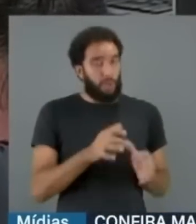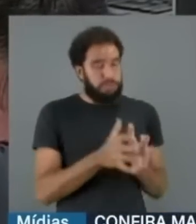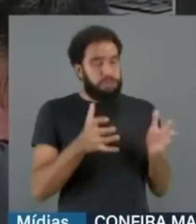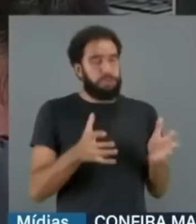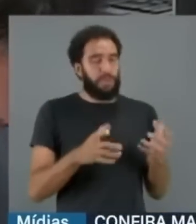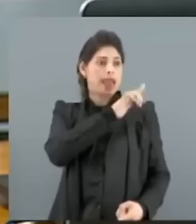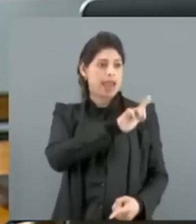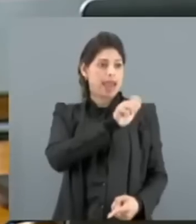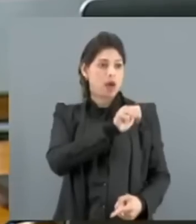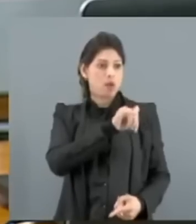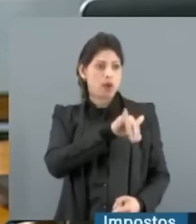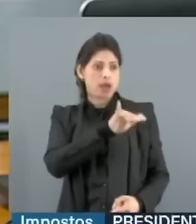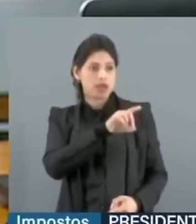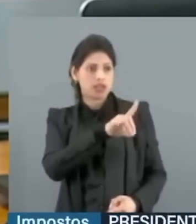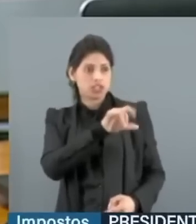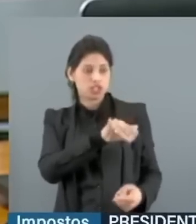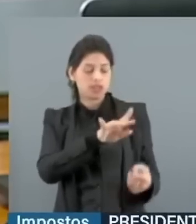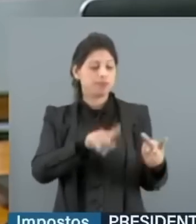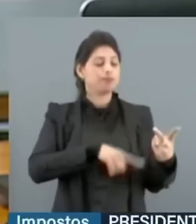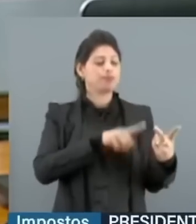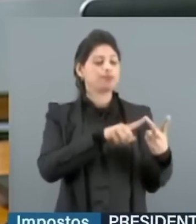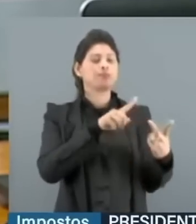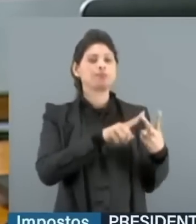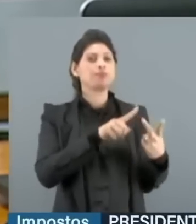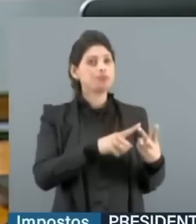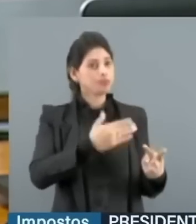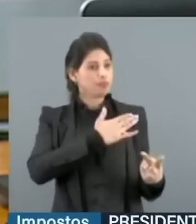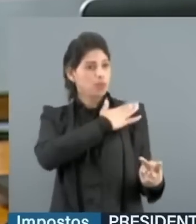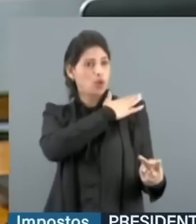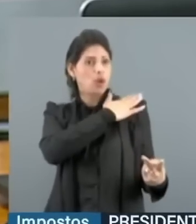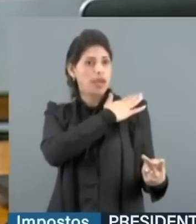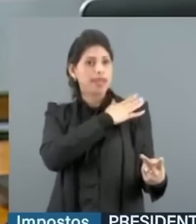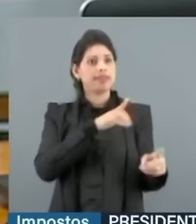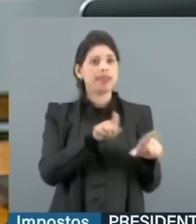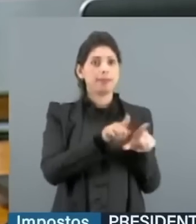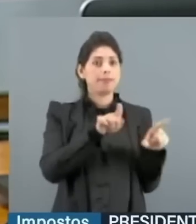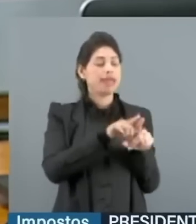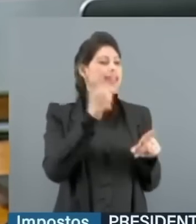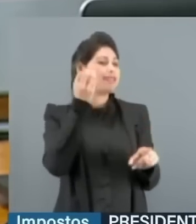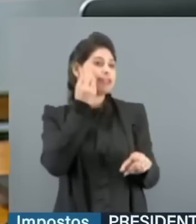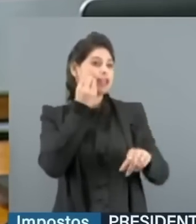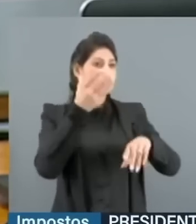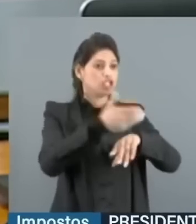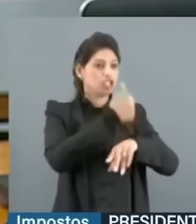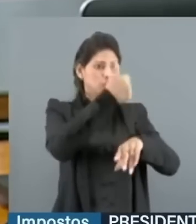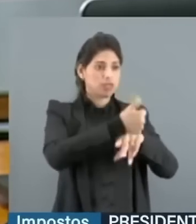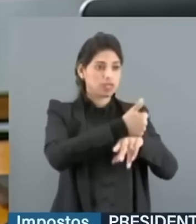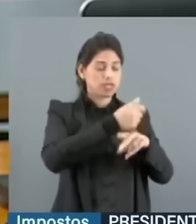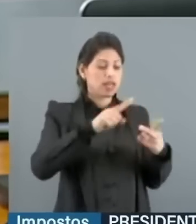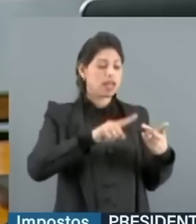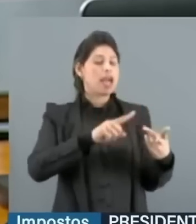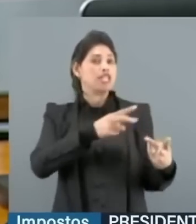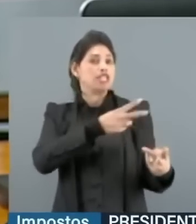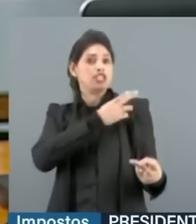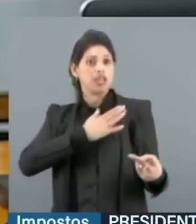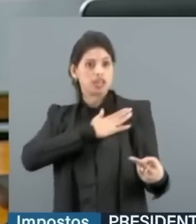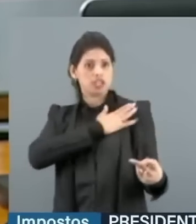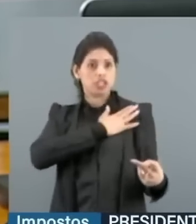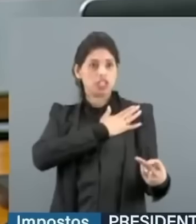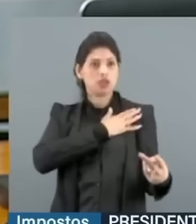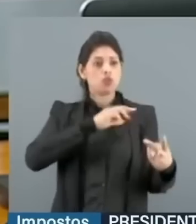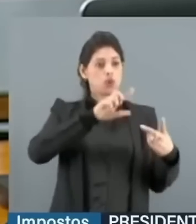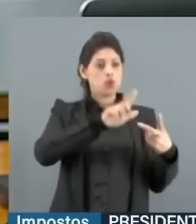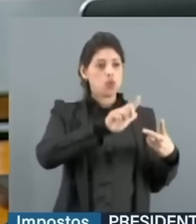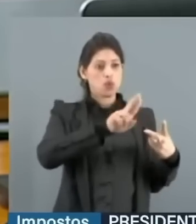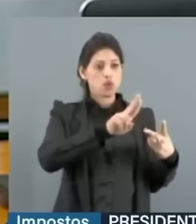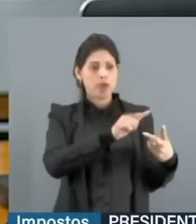8 de janeiro. Quem tratou desse assunto com o senhor? Tentativa de golpe. Sargento Luiz Marco dos Reis. O